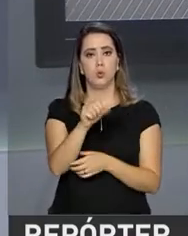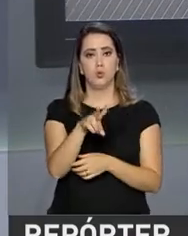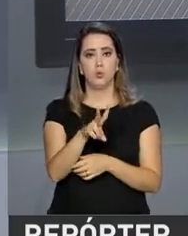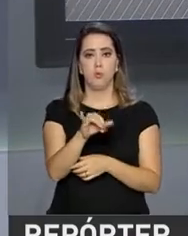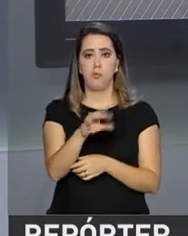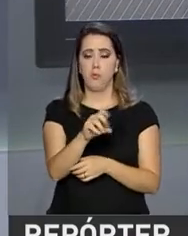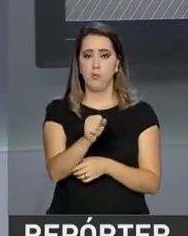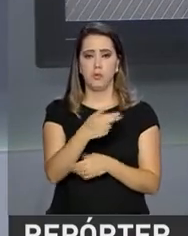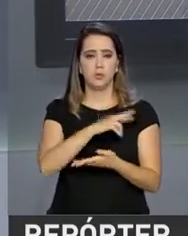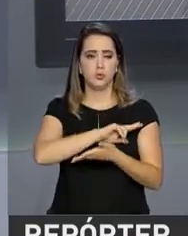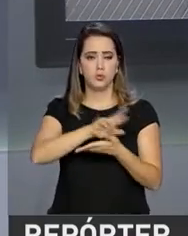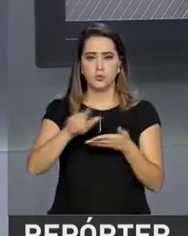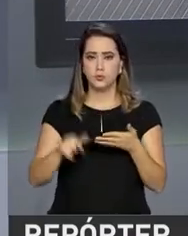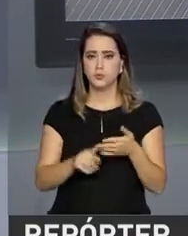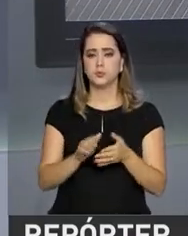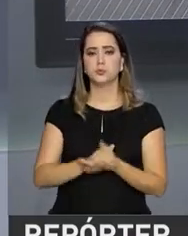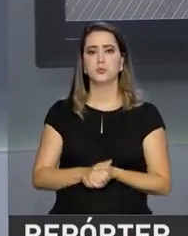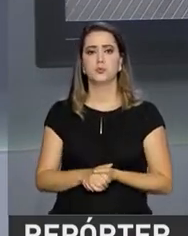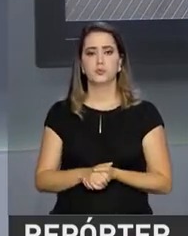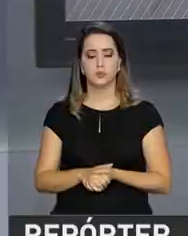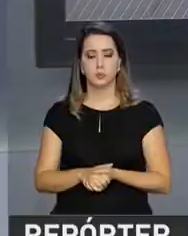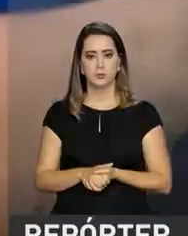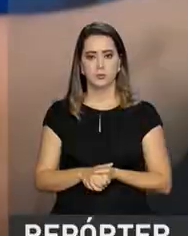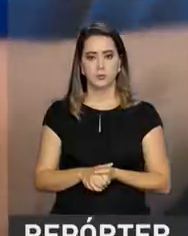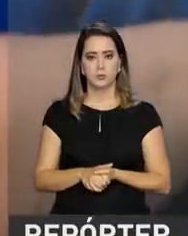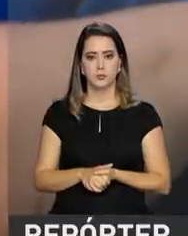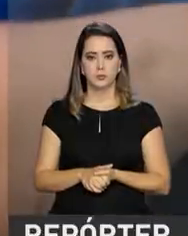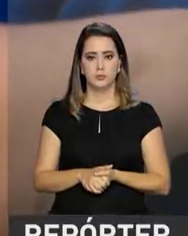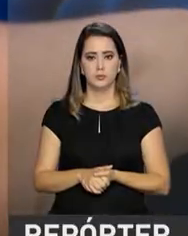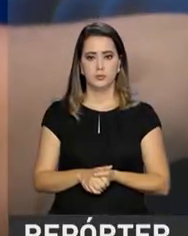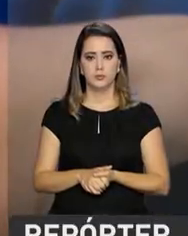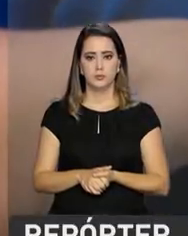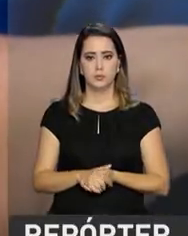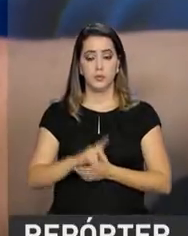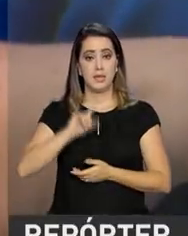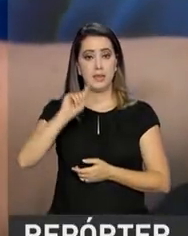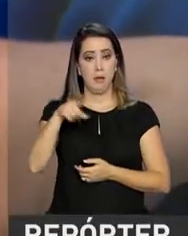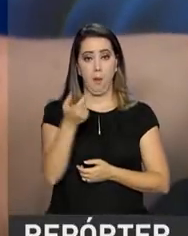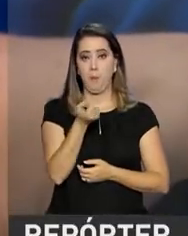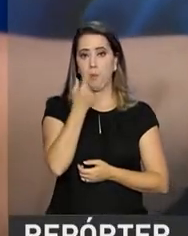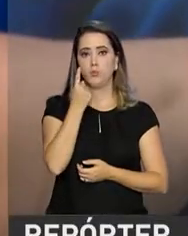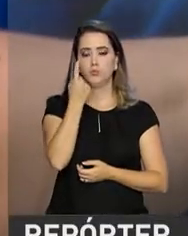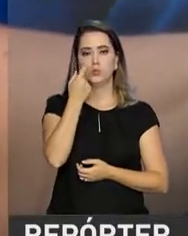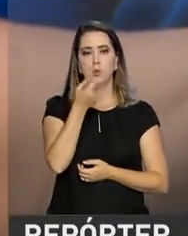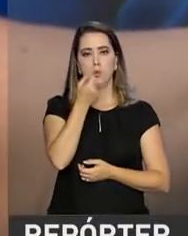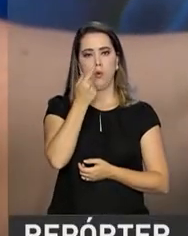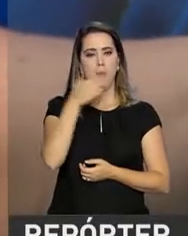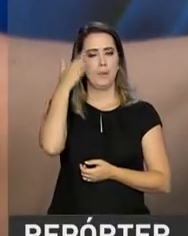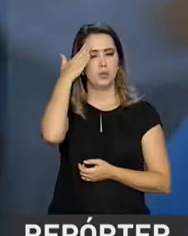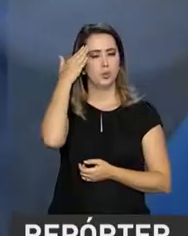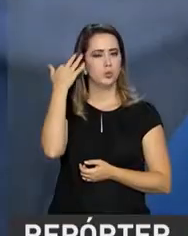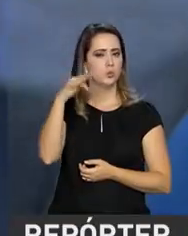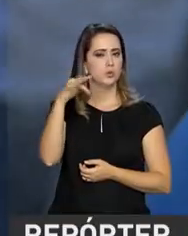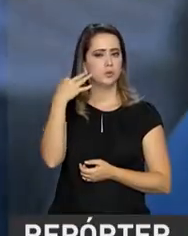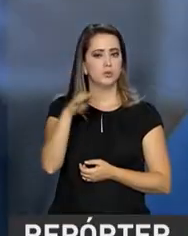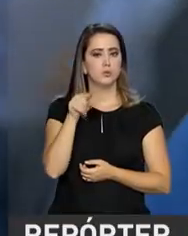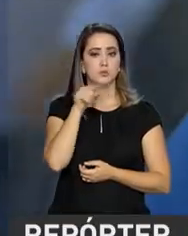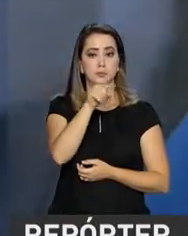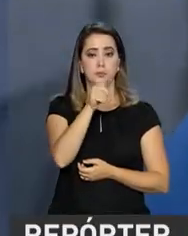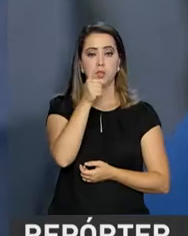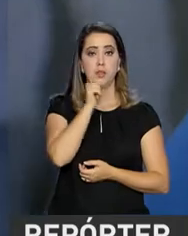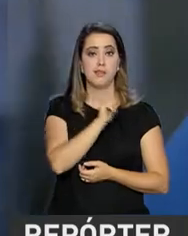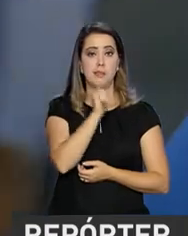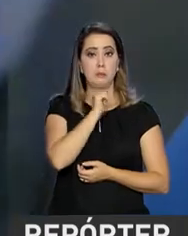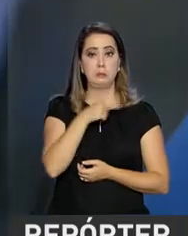cosméticos e materiais para a limpeza depois de tomar um remédio pra dor de cabeça esta servidora